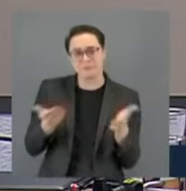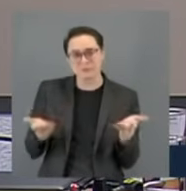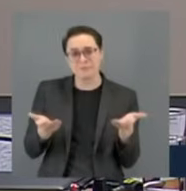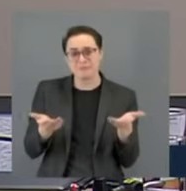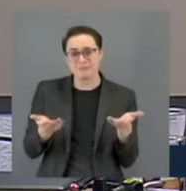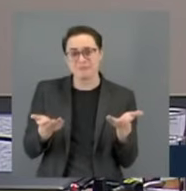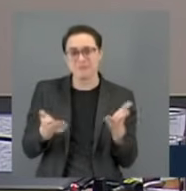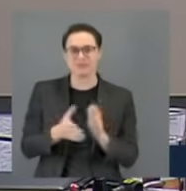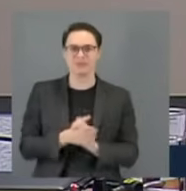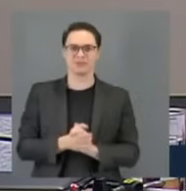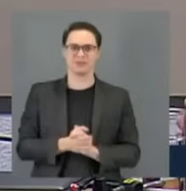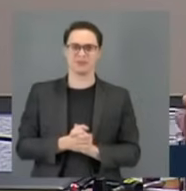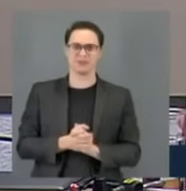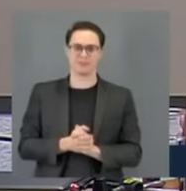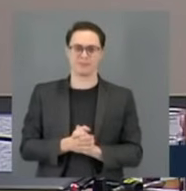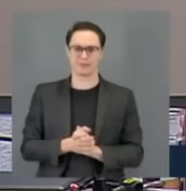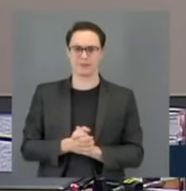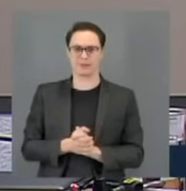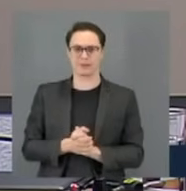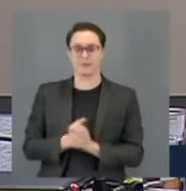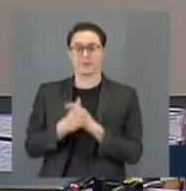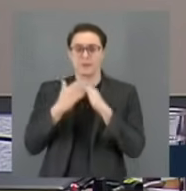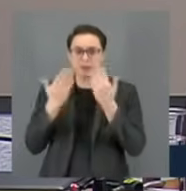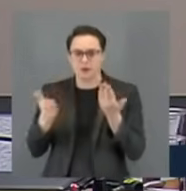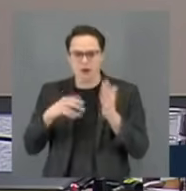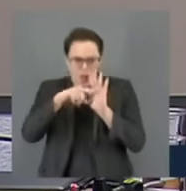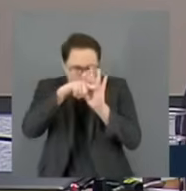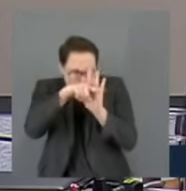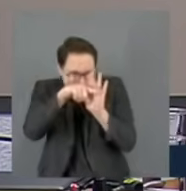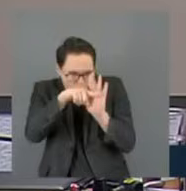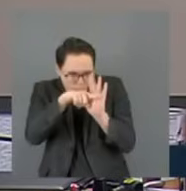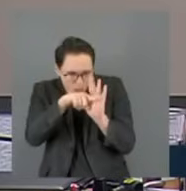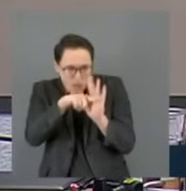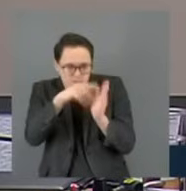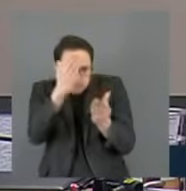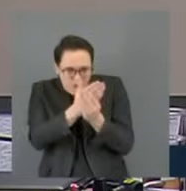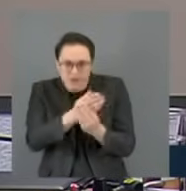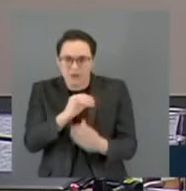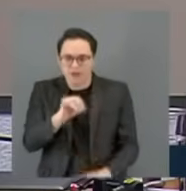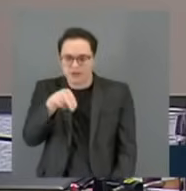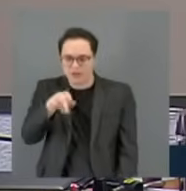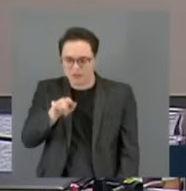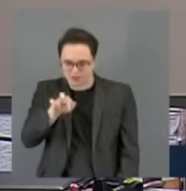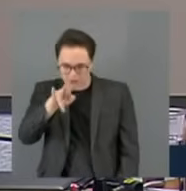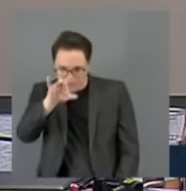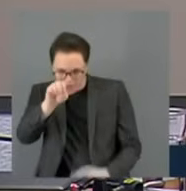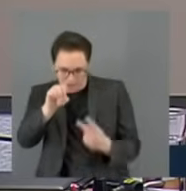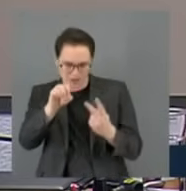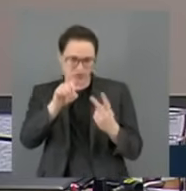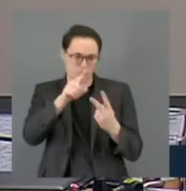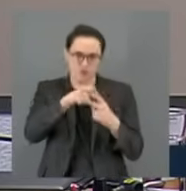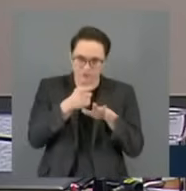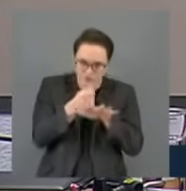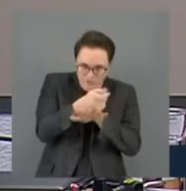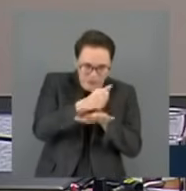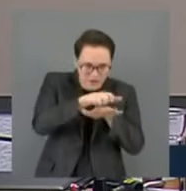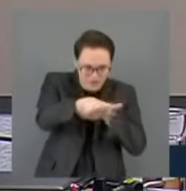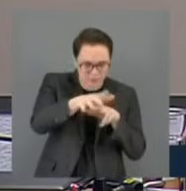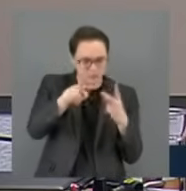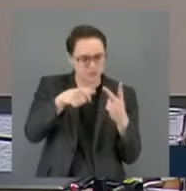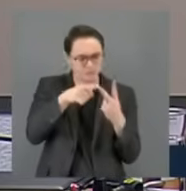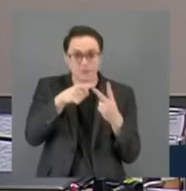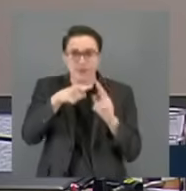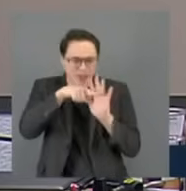E esses inquéritos, além do inquérito das fake news, tem o inquérito das milícias digitais,